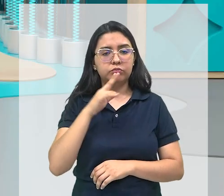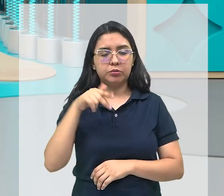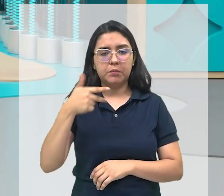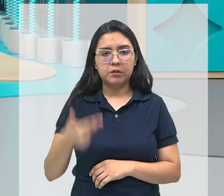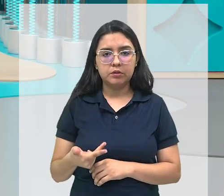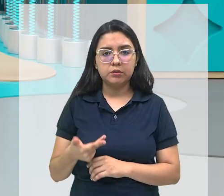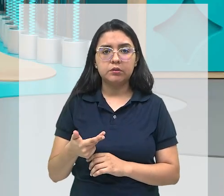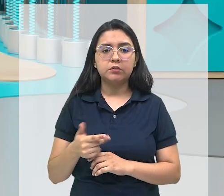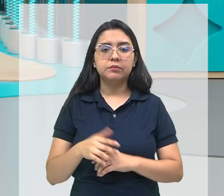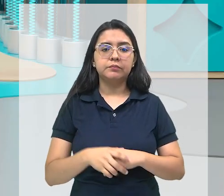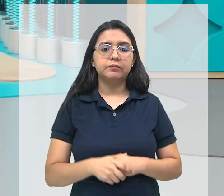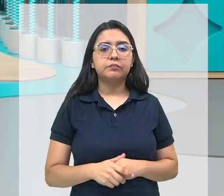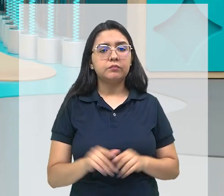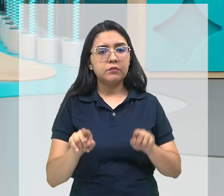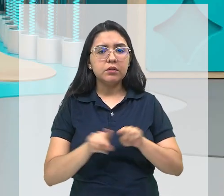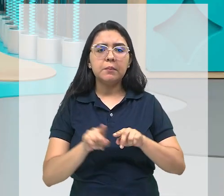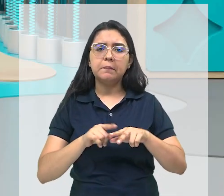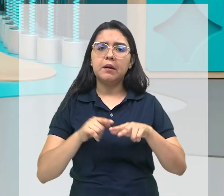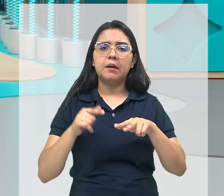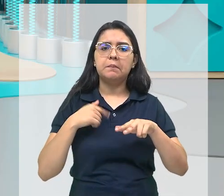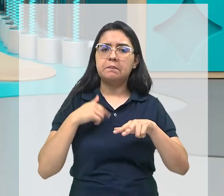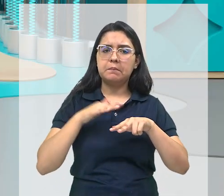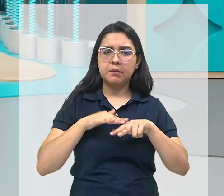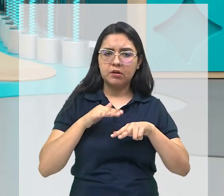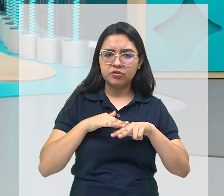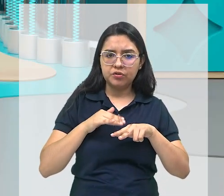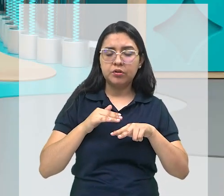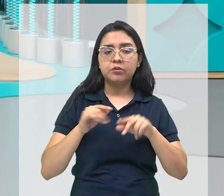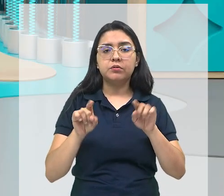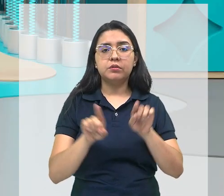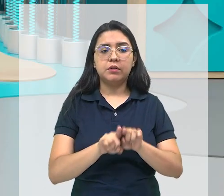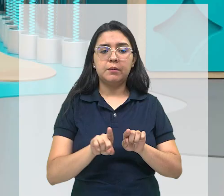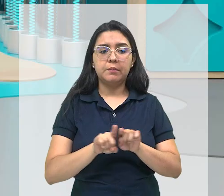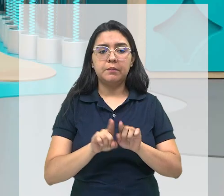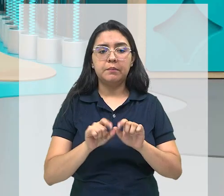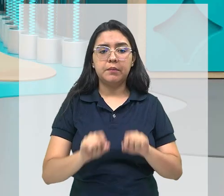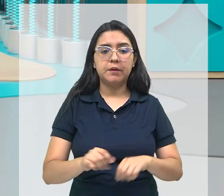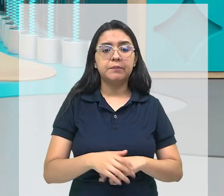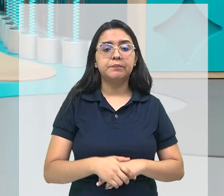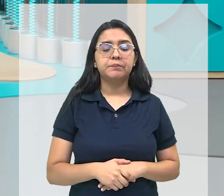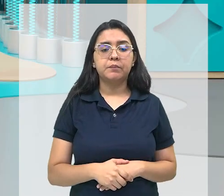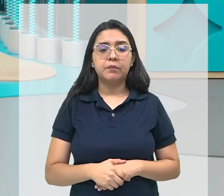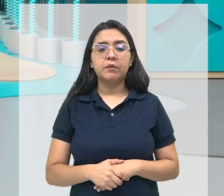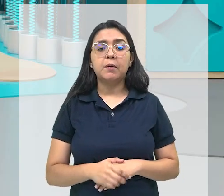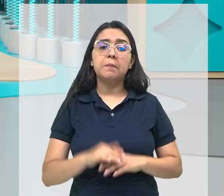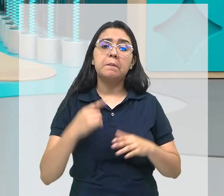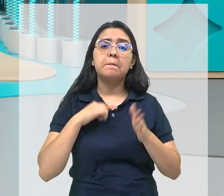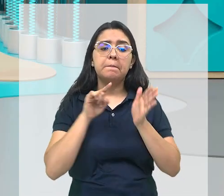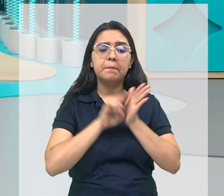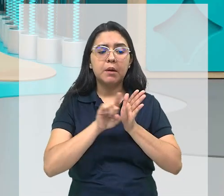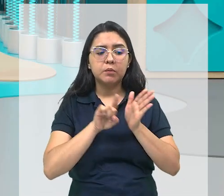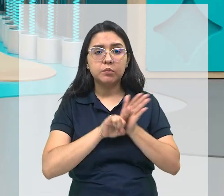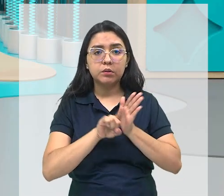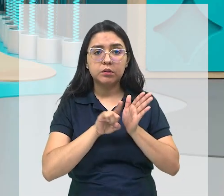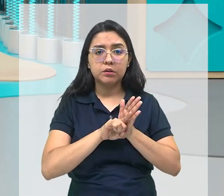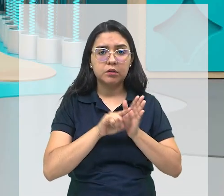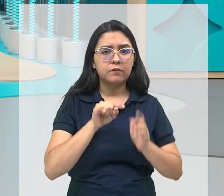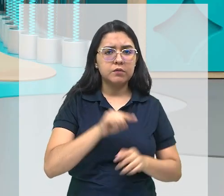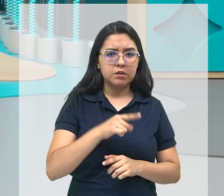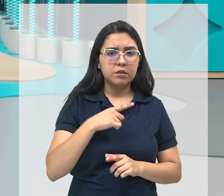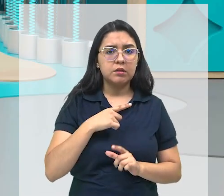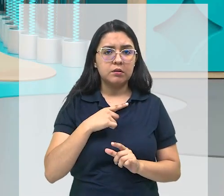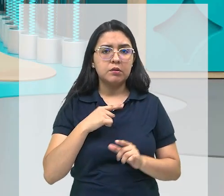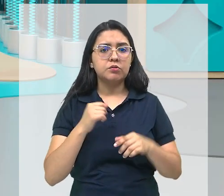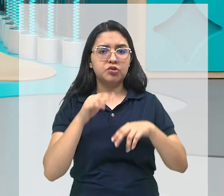né? Chamando um pouco, mexendo devagar no corpo, mexendo um pouquinho no rosto e perguntando: fulano, você está me